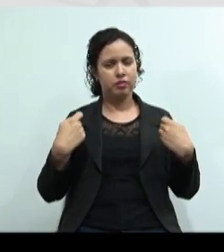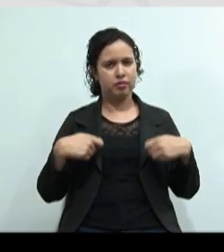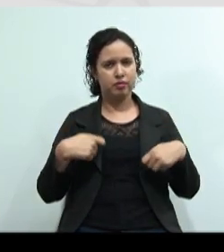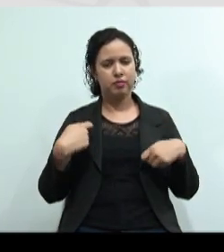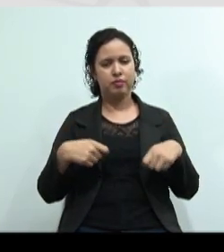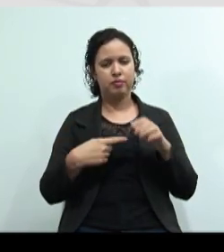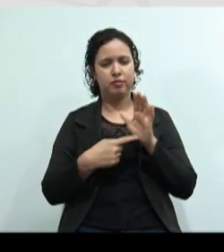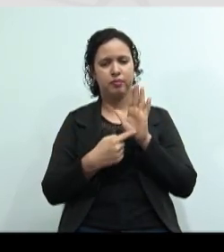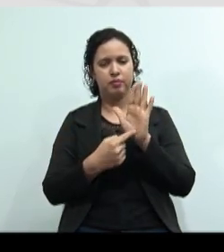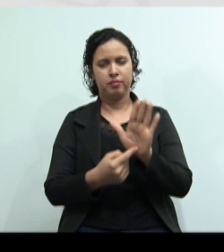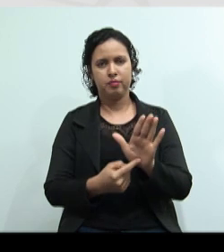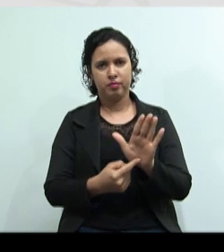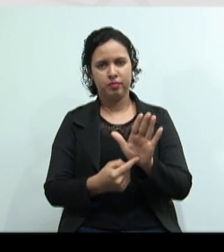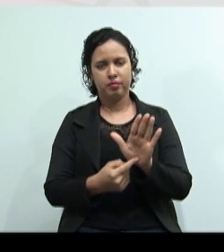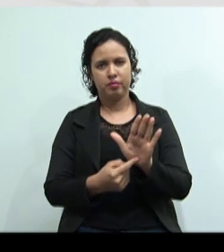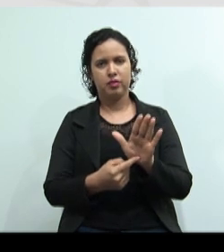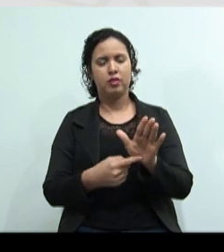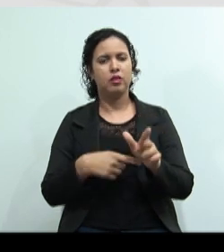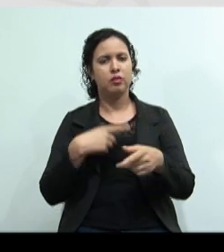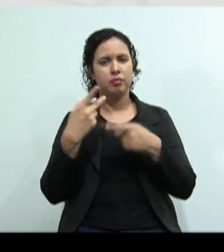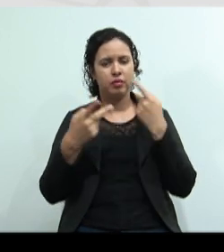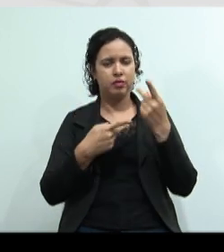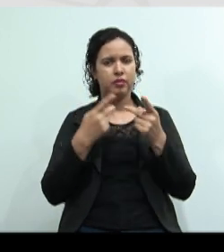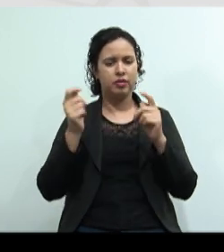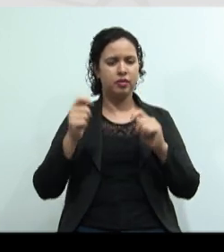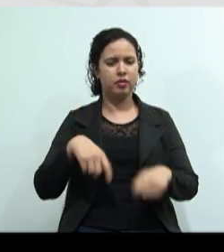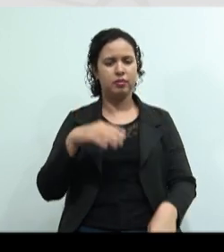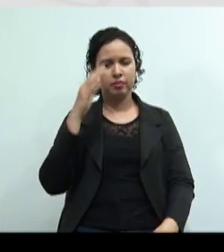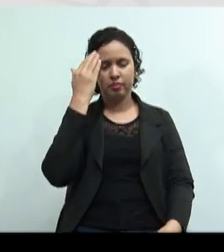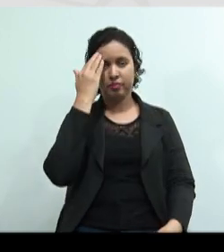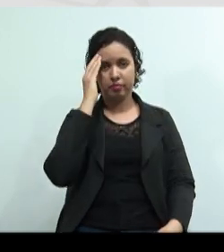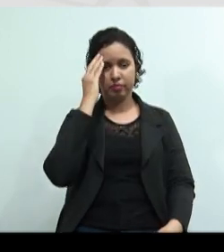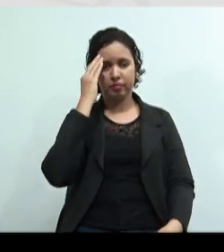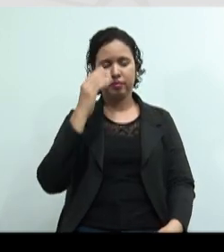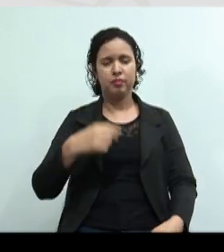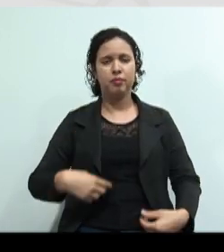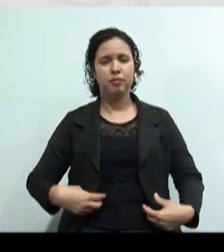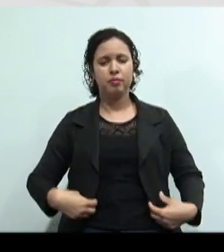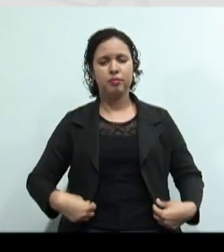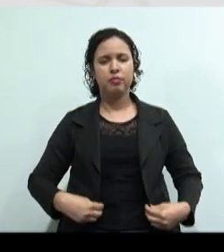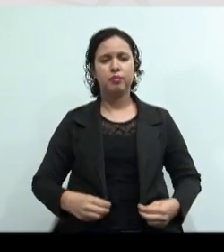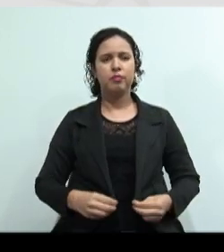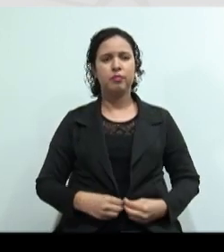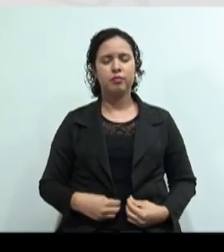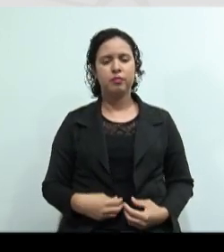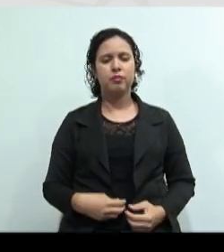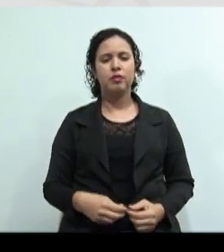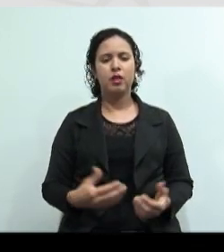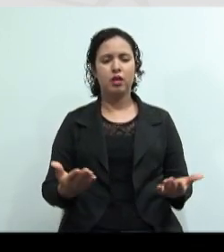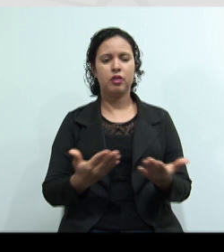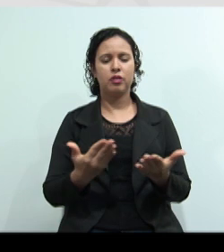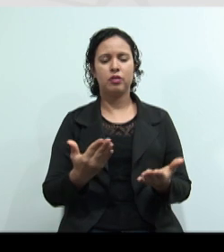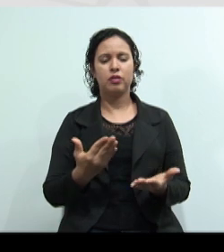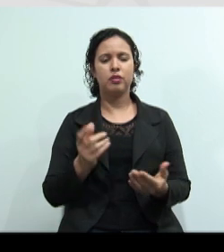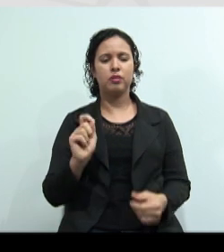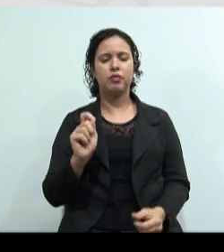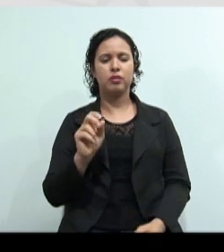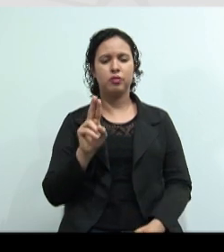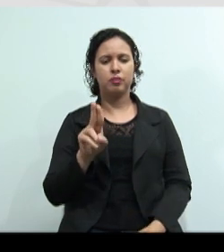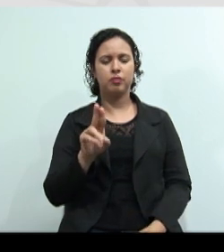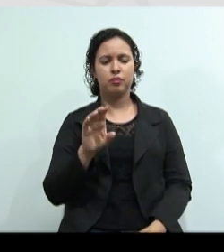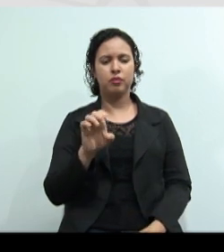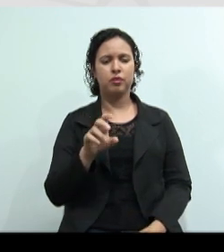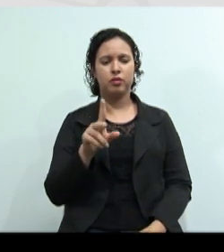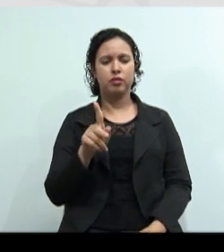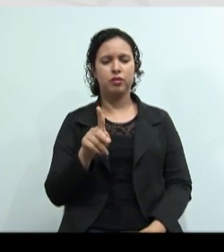temos aqui. Mas acho que pela fala vocês conseguem ir compreendendo, tá? Nós temos agora o EPS. Então, o